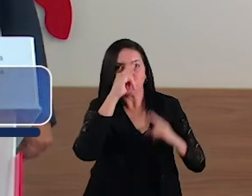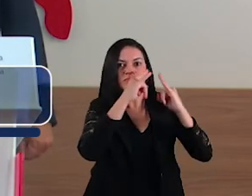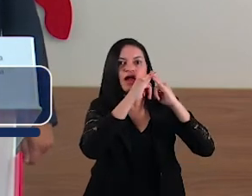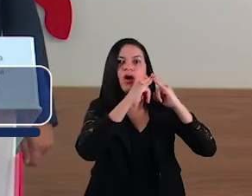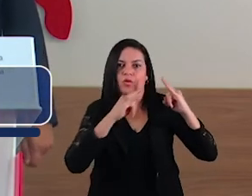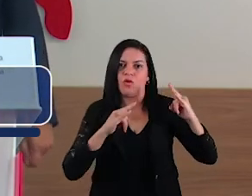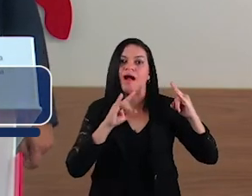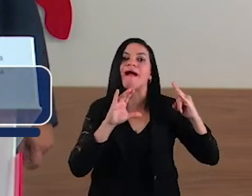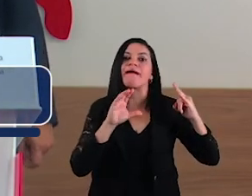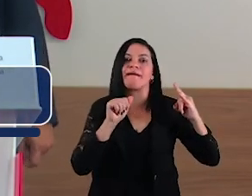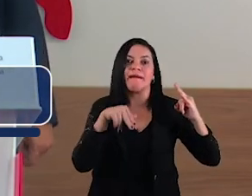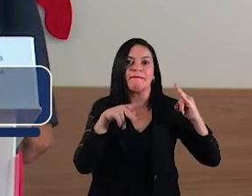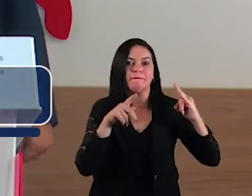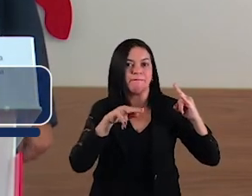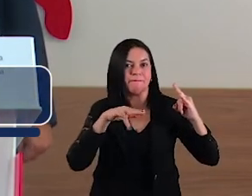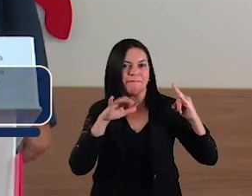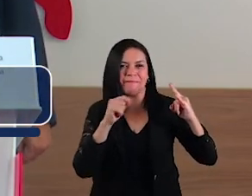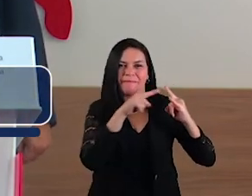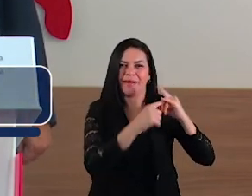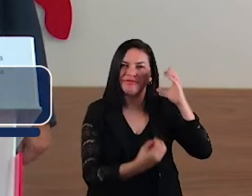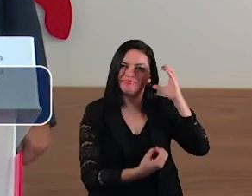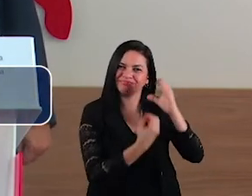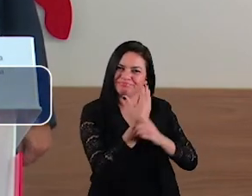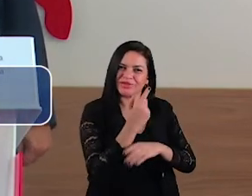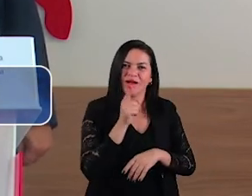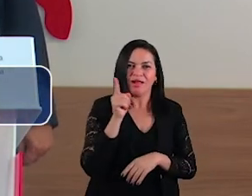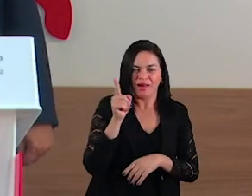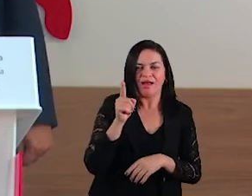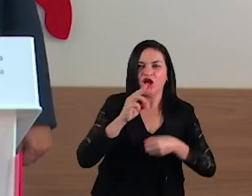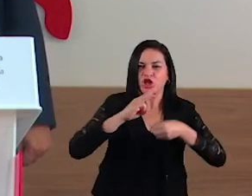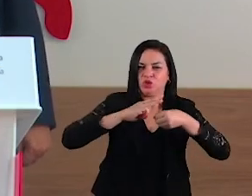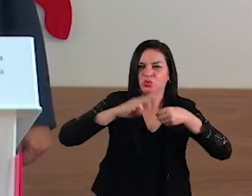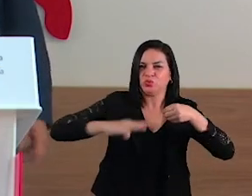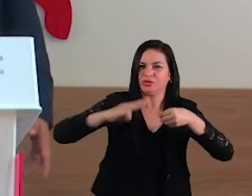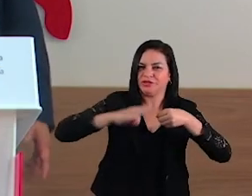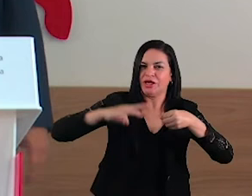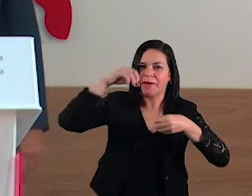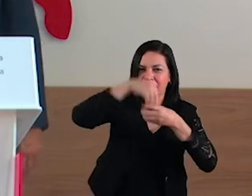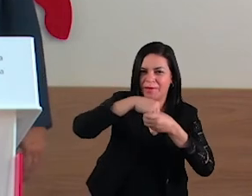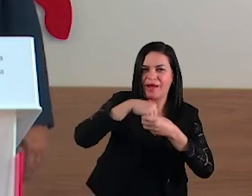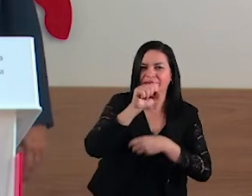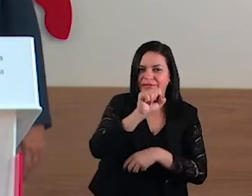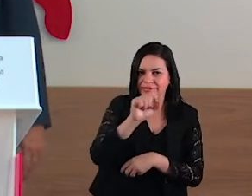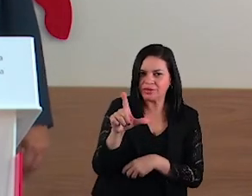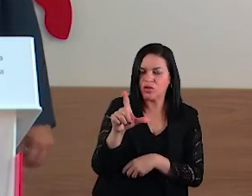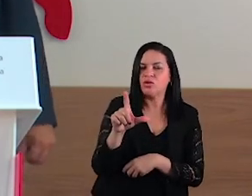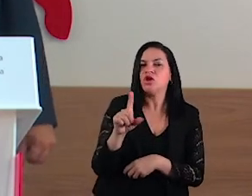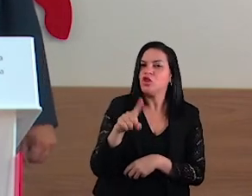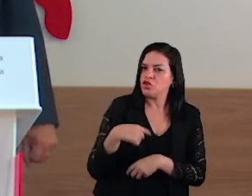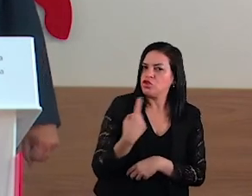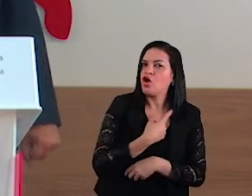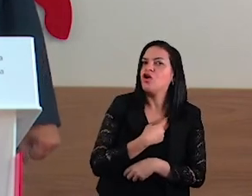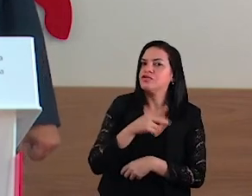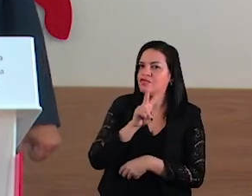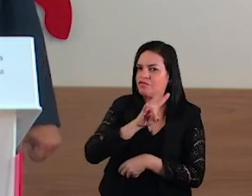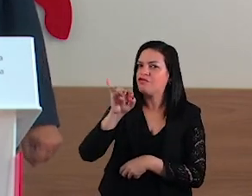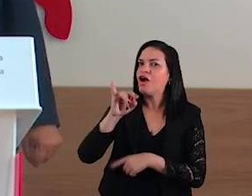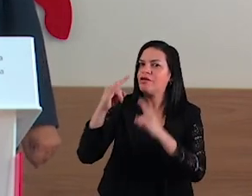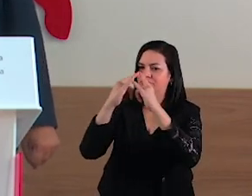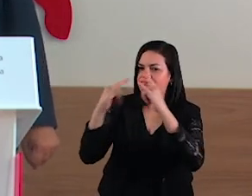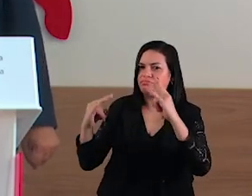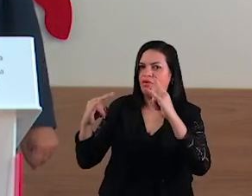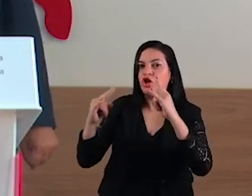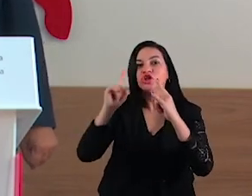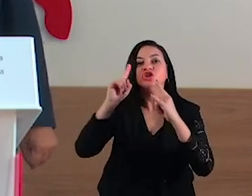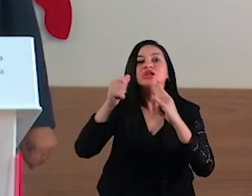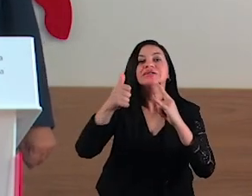no caso do hospital de campanha montado no centro de convenções do SEBRAE em São Luís nós vamos promover a desativação